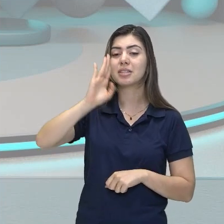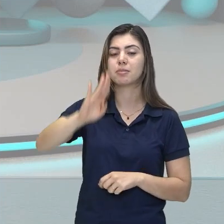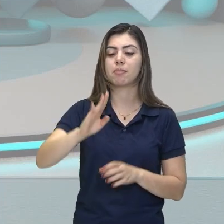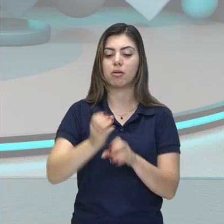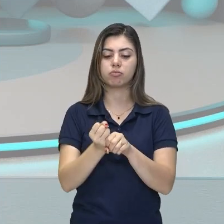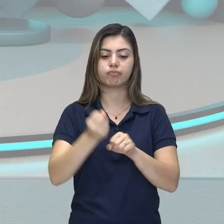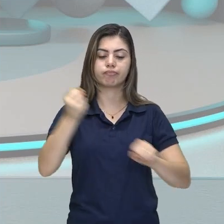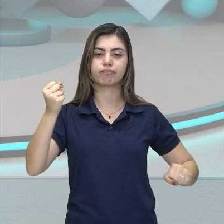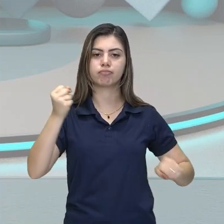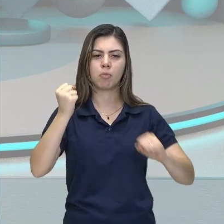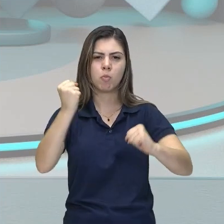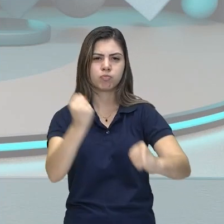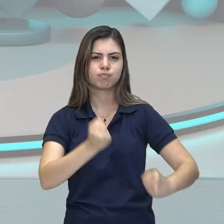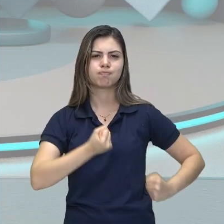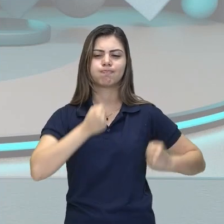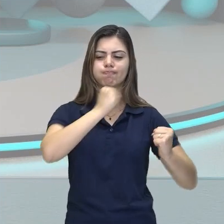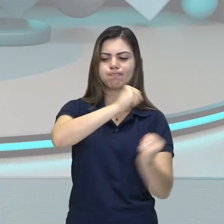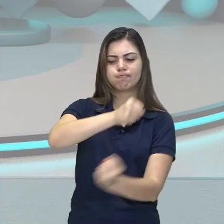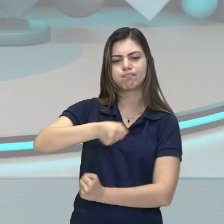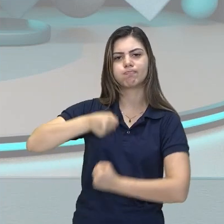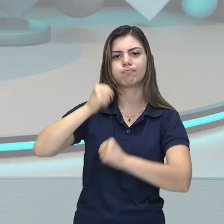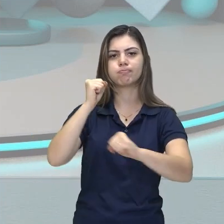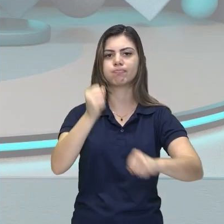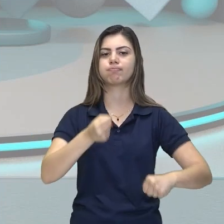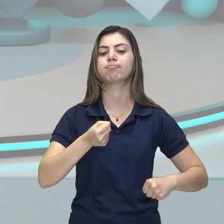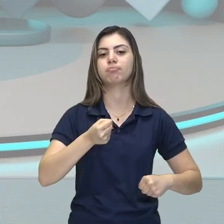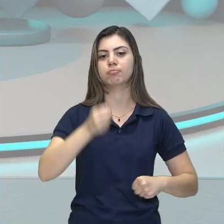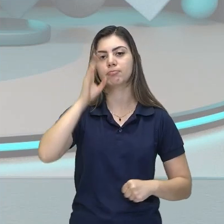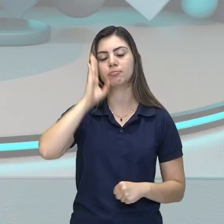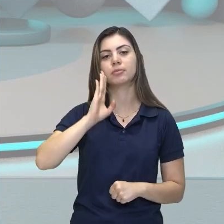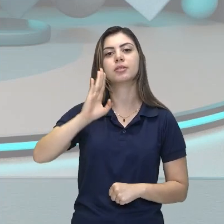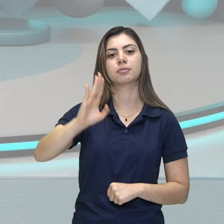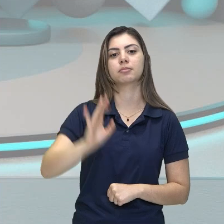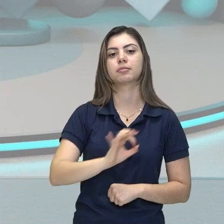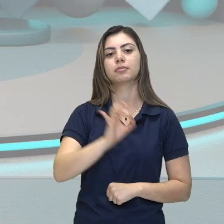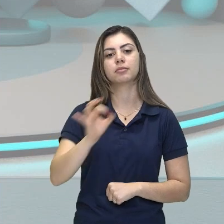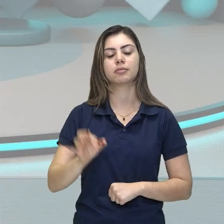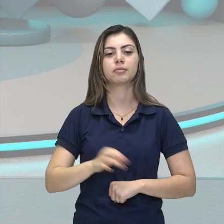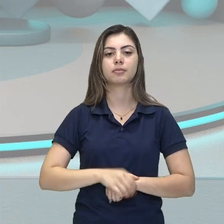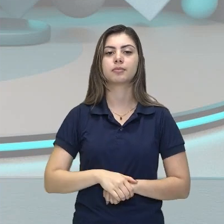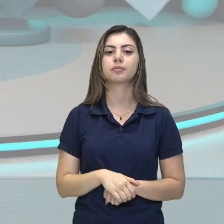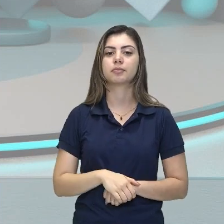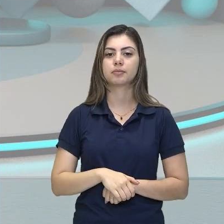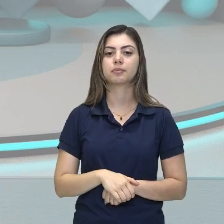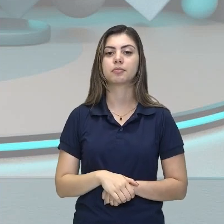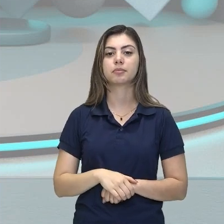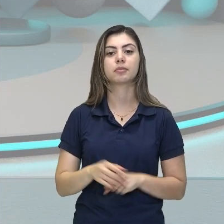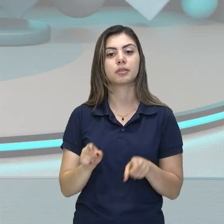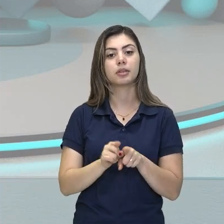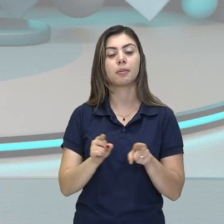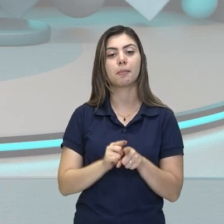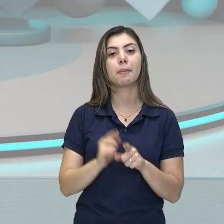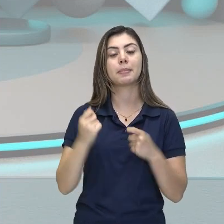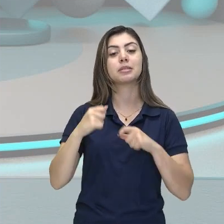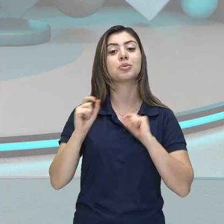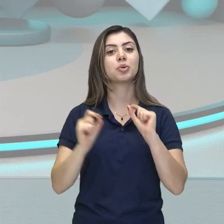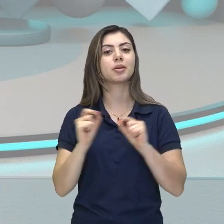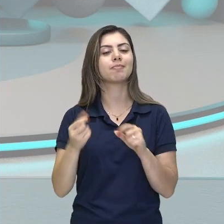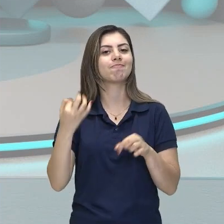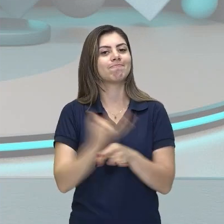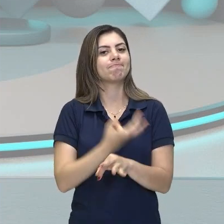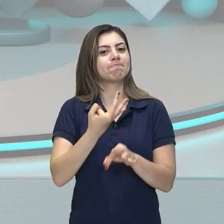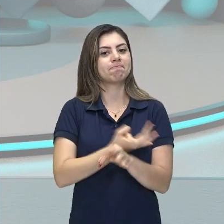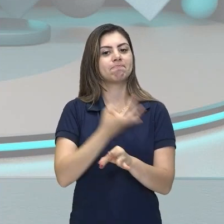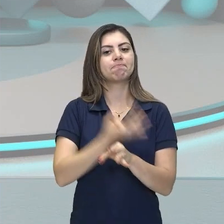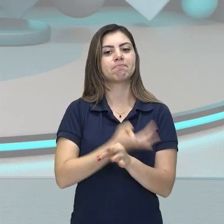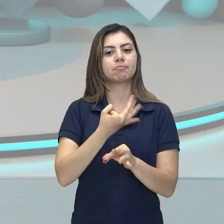para remar e controlar a prancha. Nós temos que ter também uma outra capacidade, que é a resistência, né?